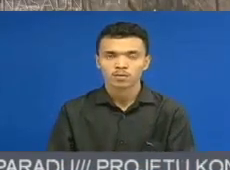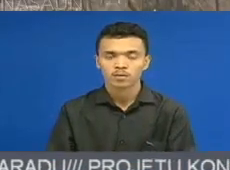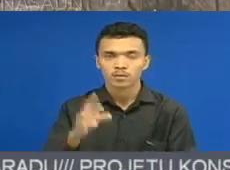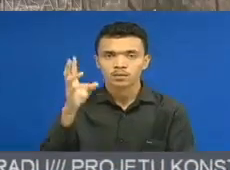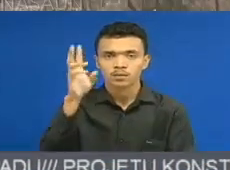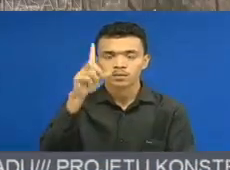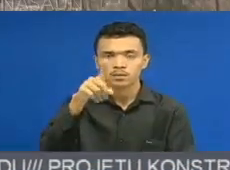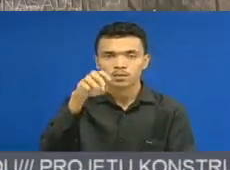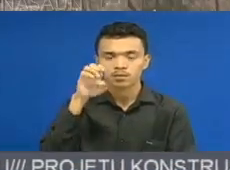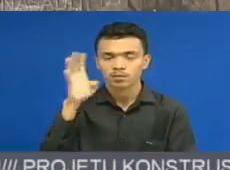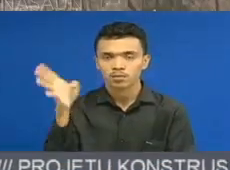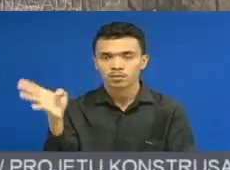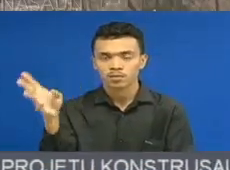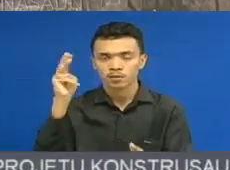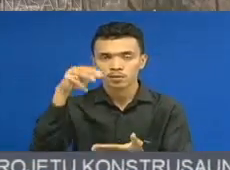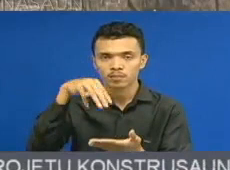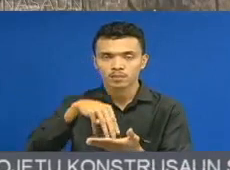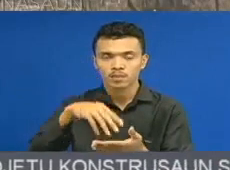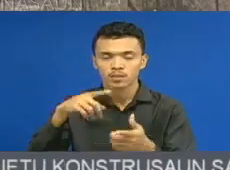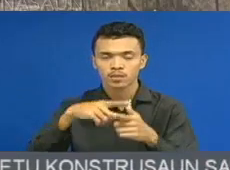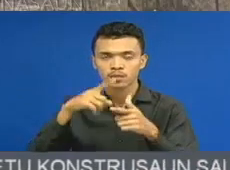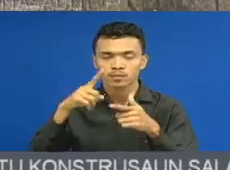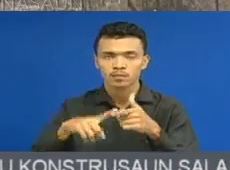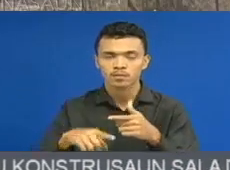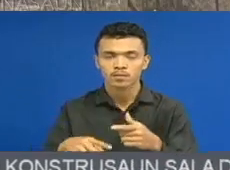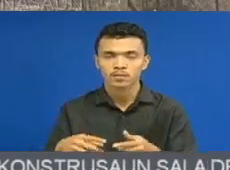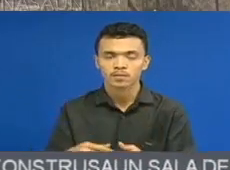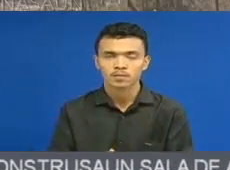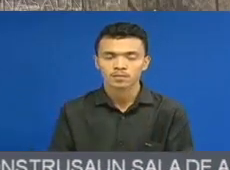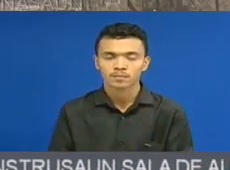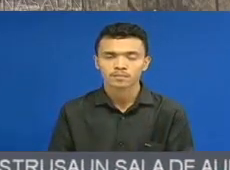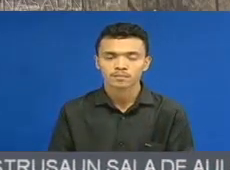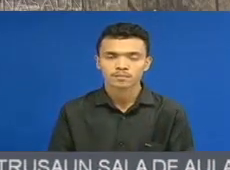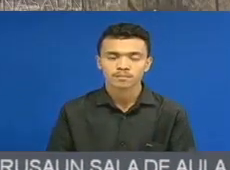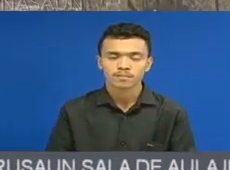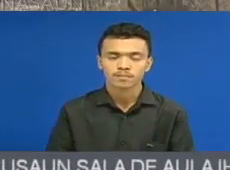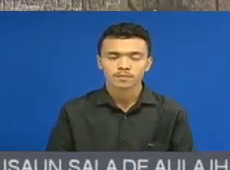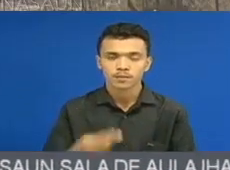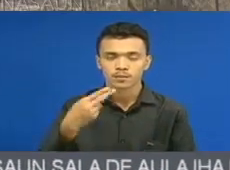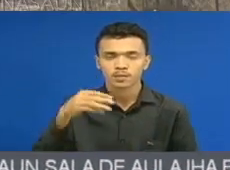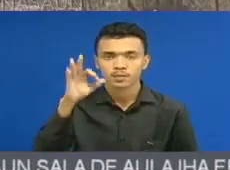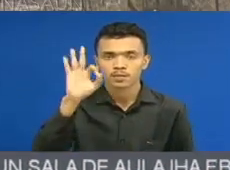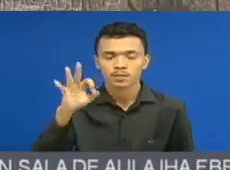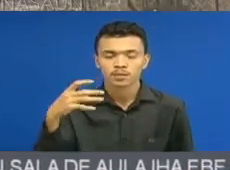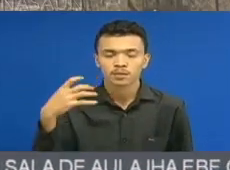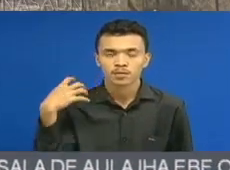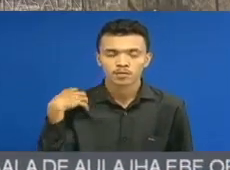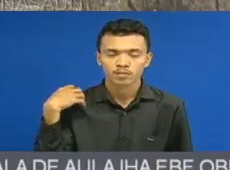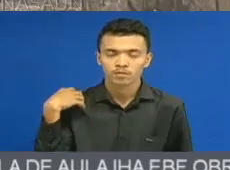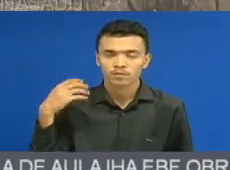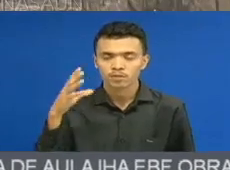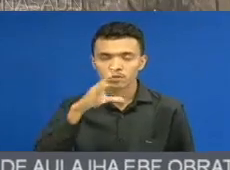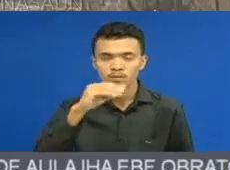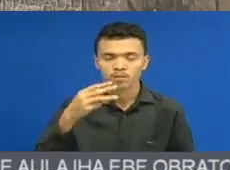149,000 e depois ida vai ida seluk maka kartori sentina nomos muru